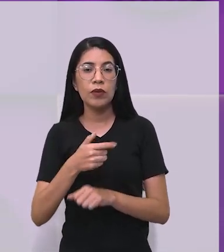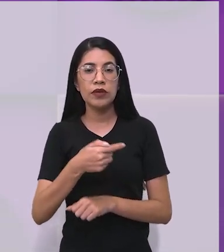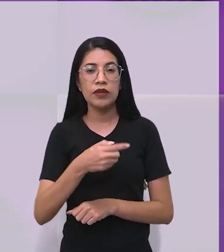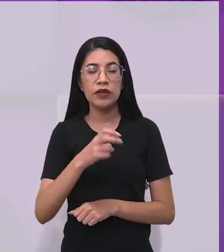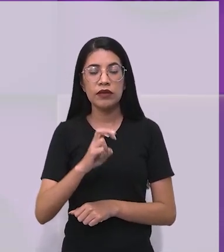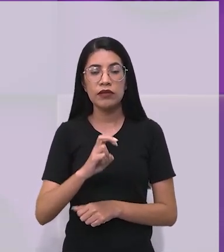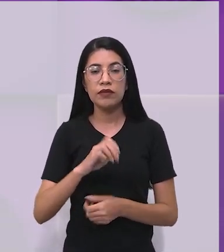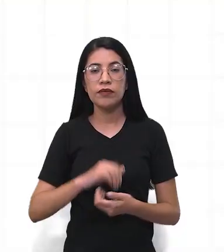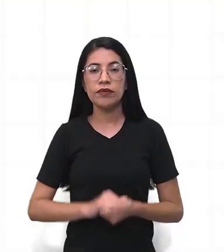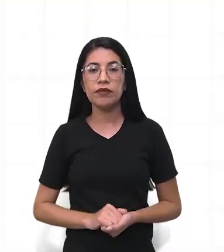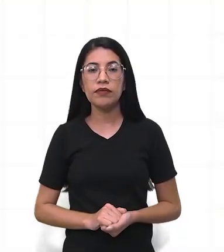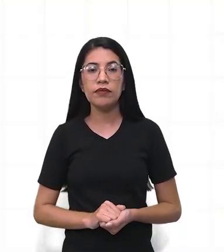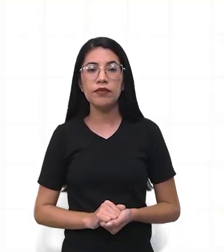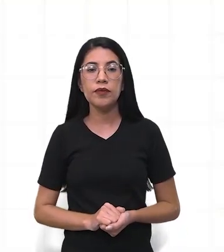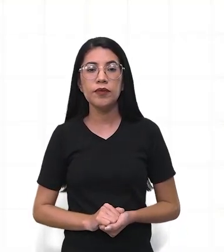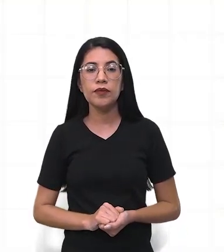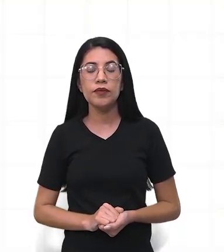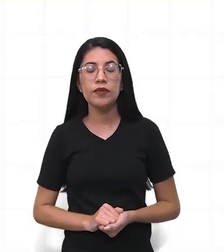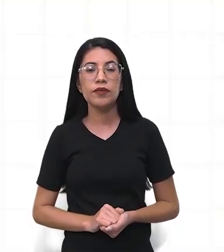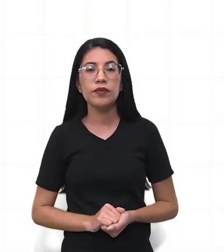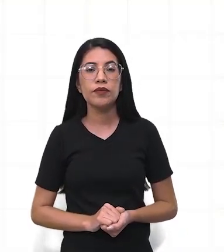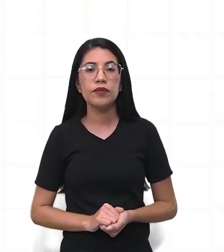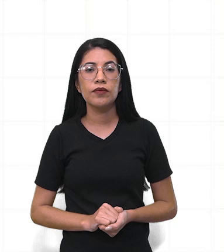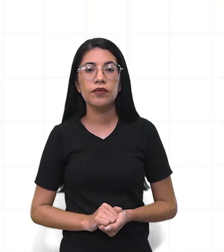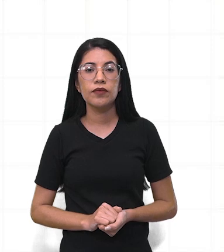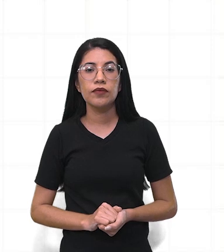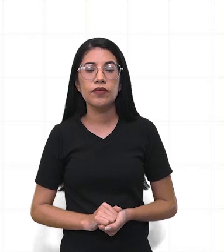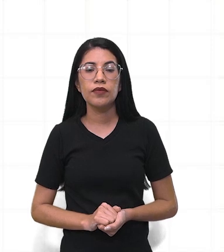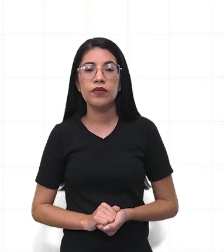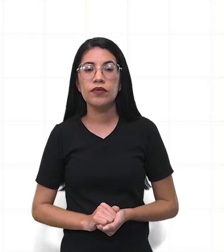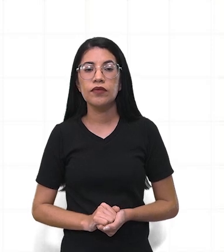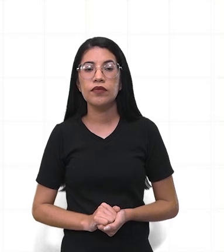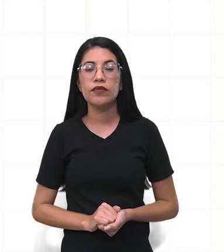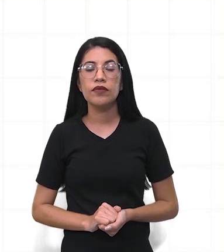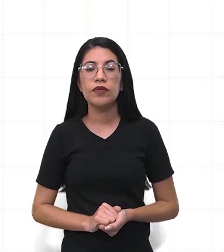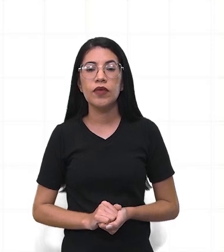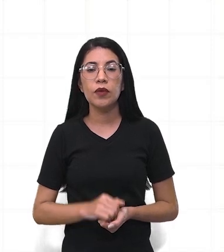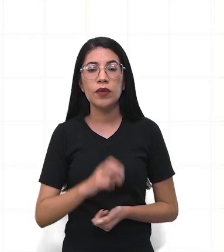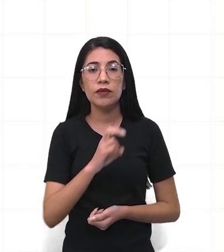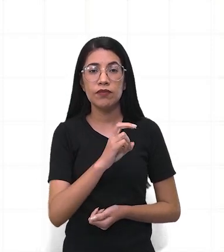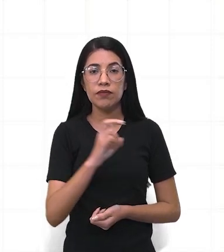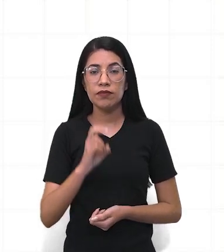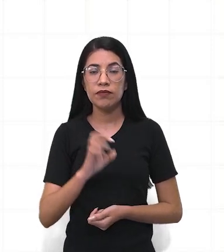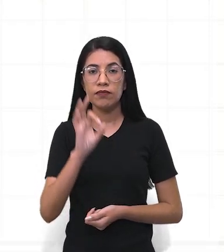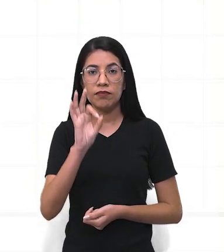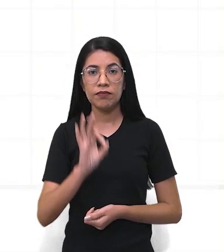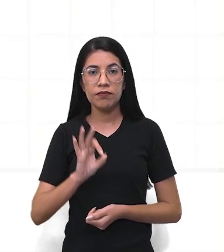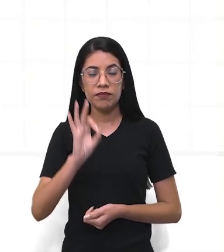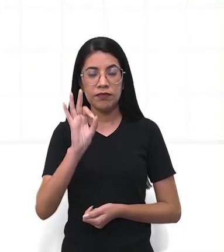lá? Muito bem. Então, vamos pegar aqui 55%.